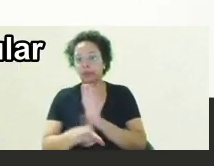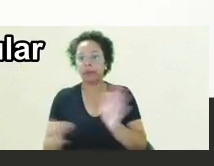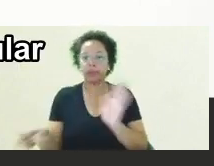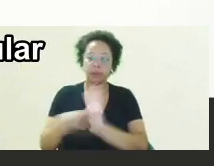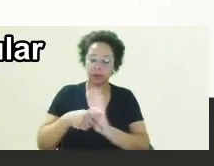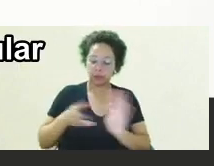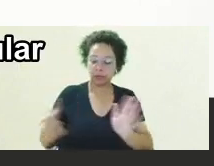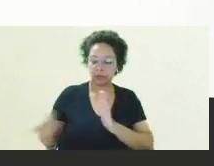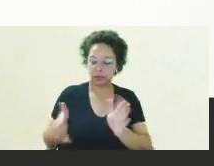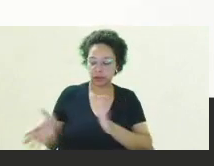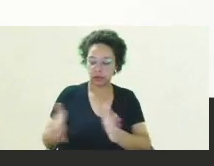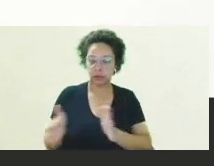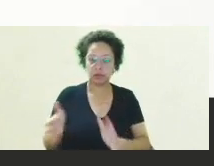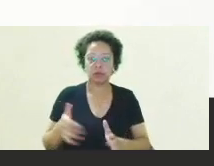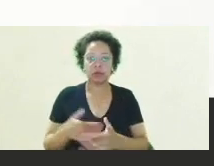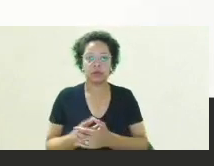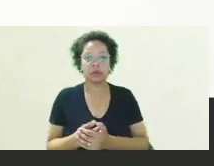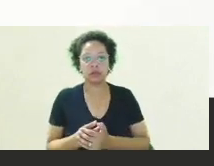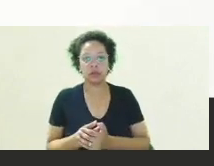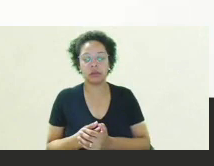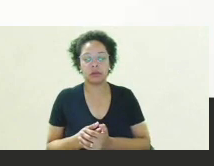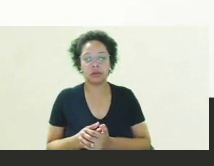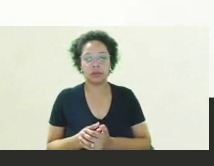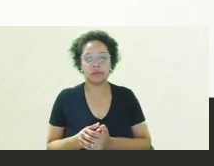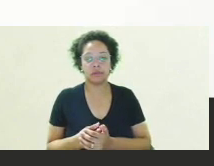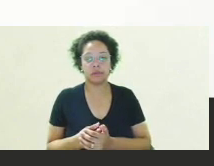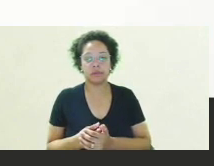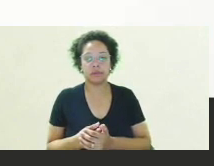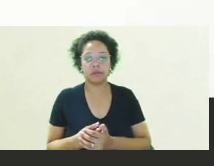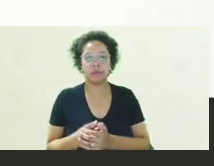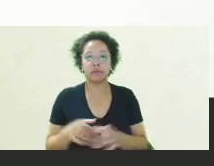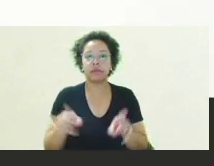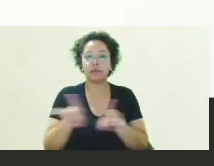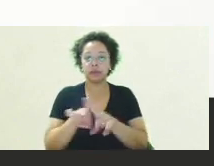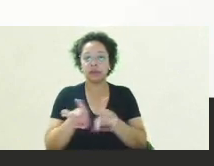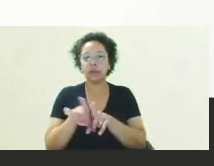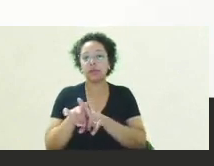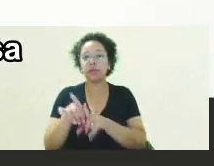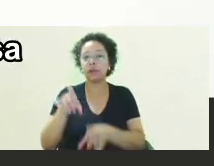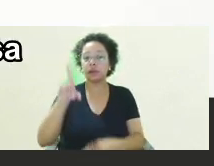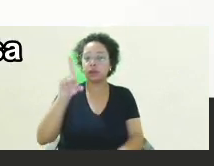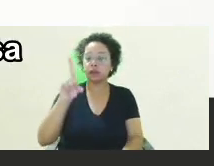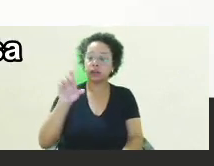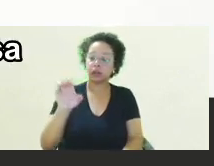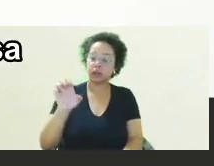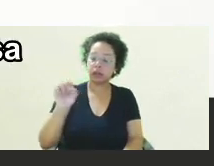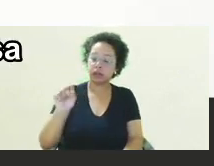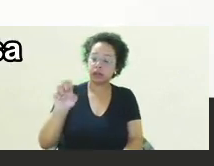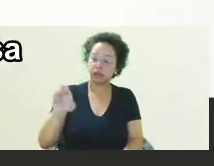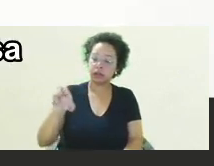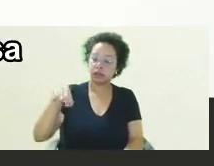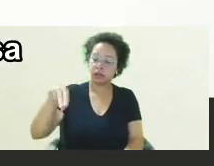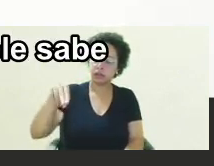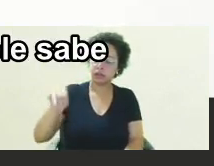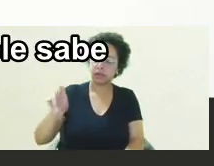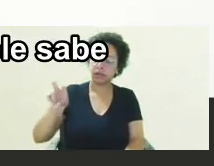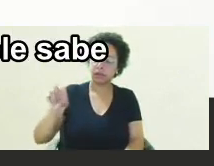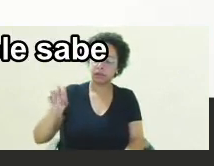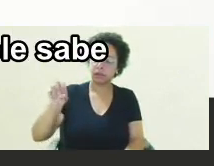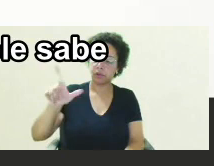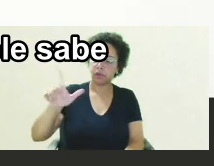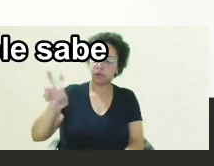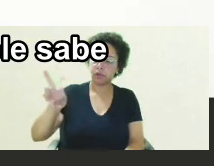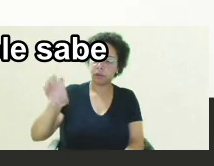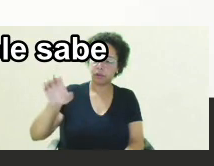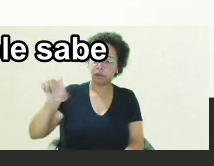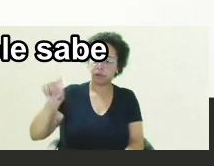digital na novelinha particular dele. E o personagem desenvolvedor? Ele sabe que existe essa coisa da